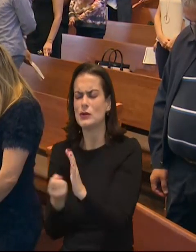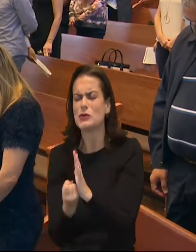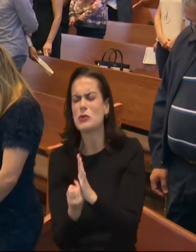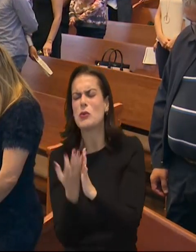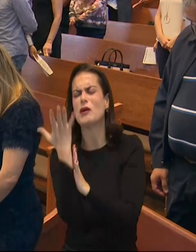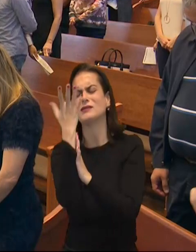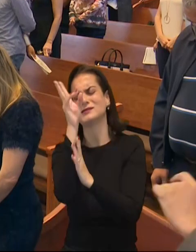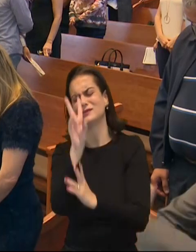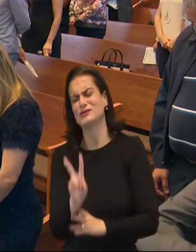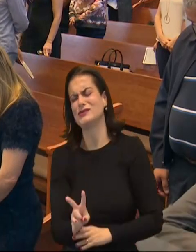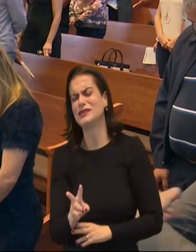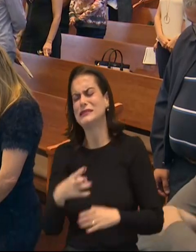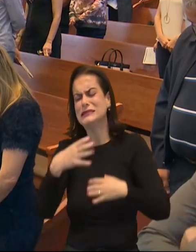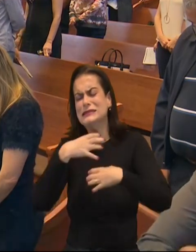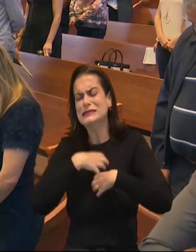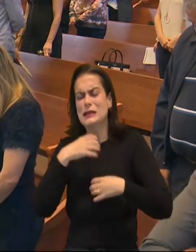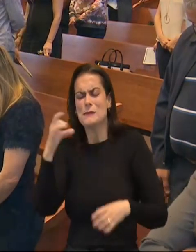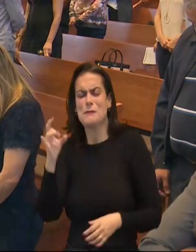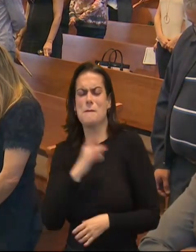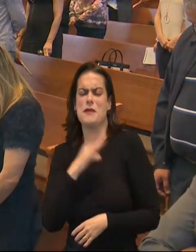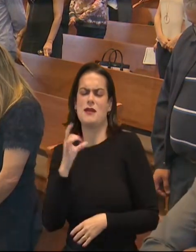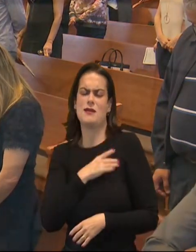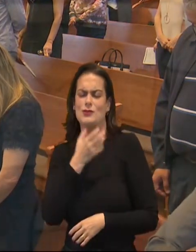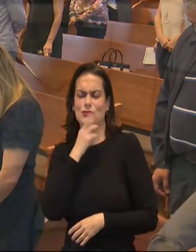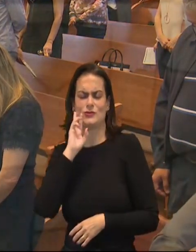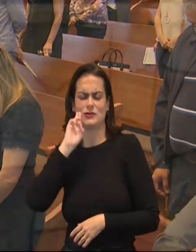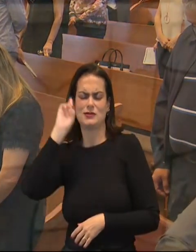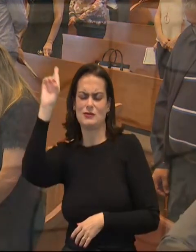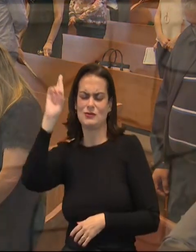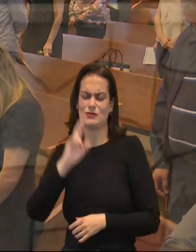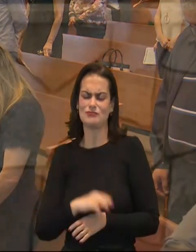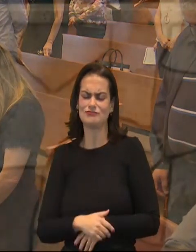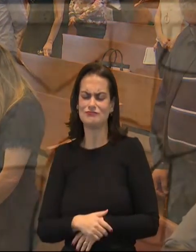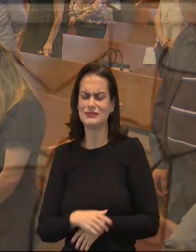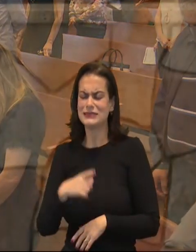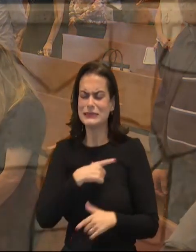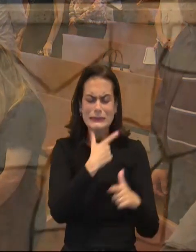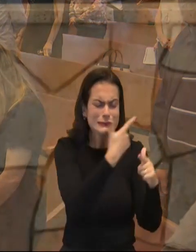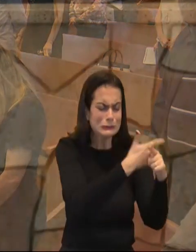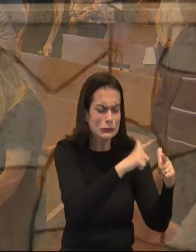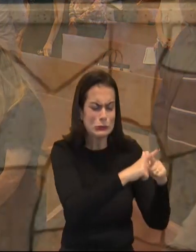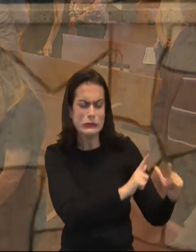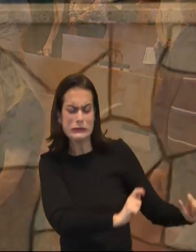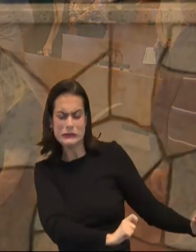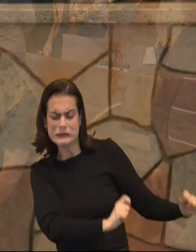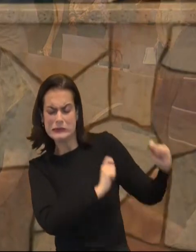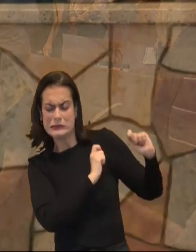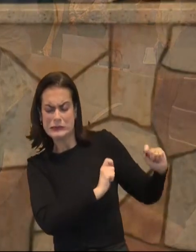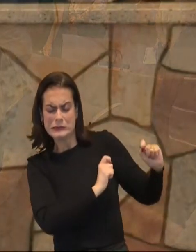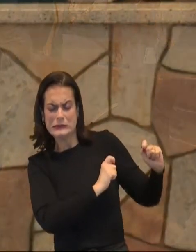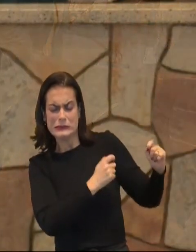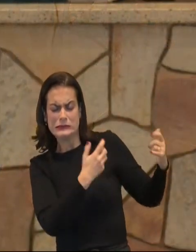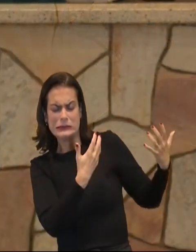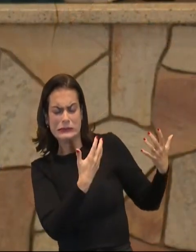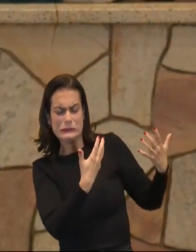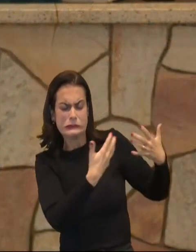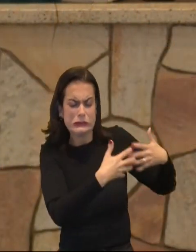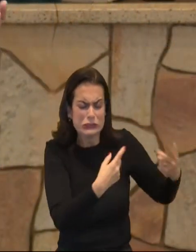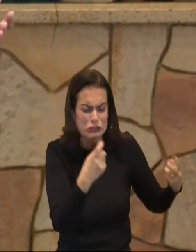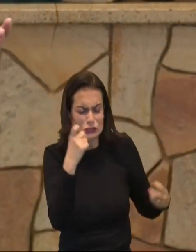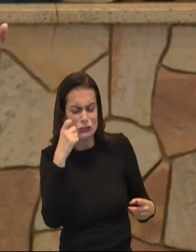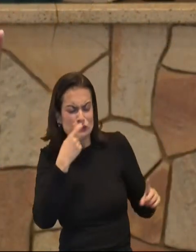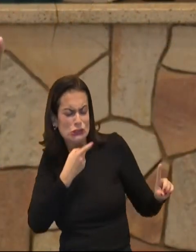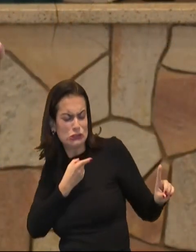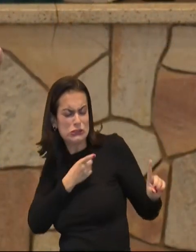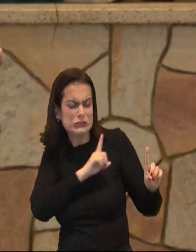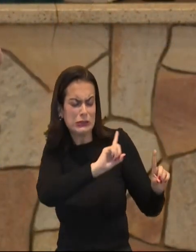quantas vezes nós sentimos medo, Senhor, diante de circunstâncias que nos cercam, de